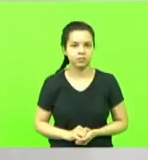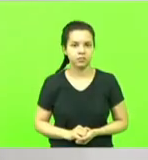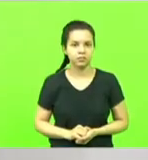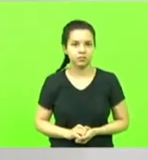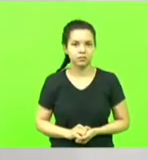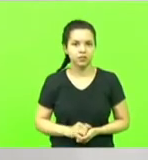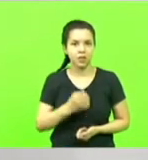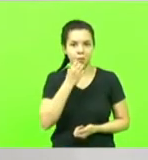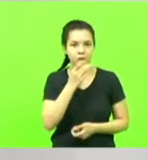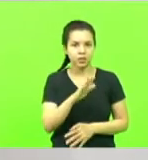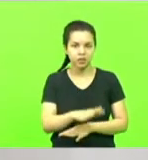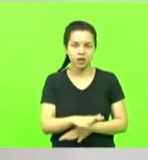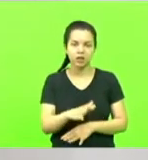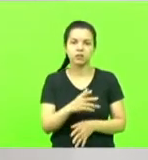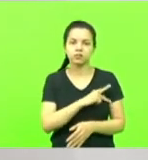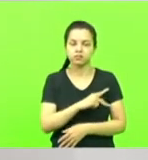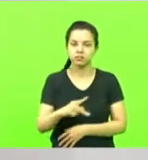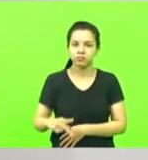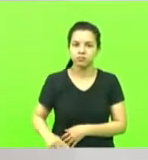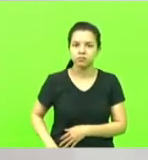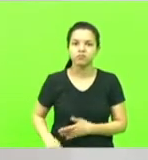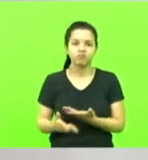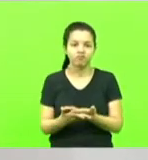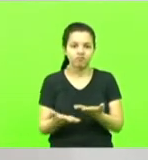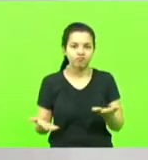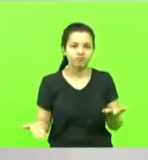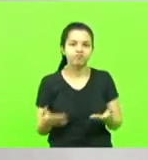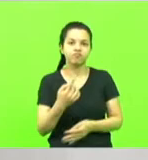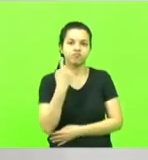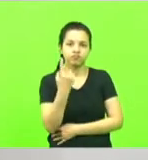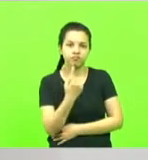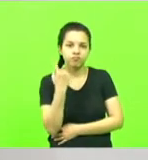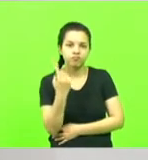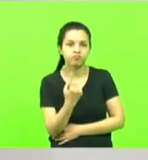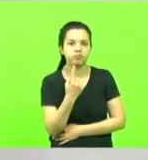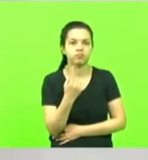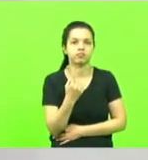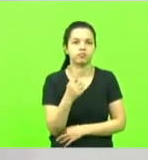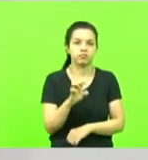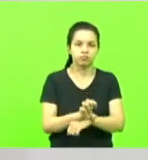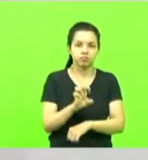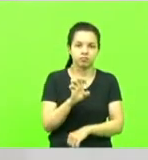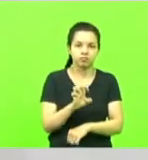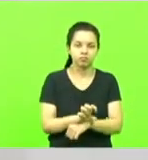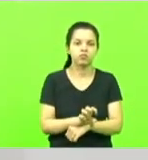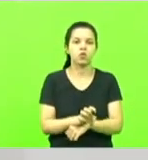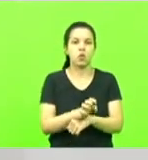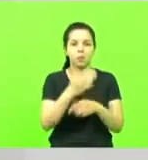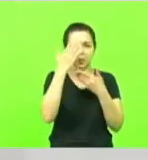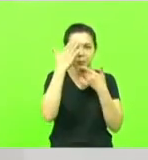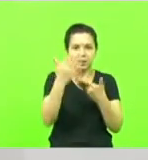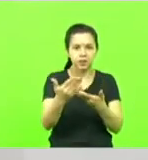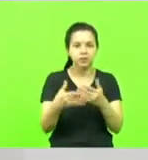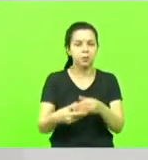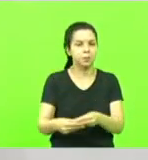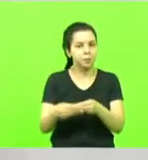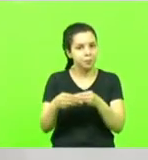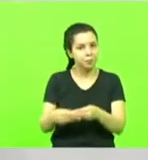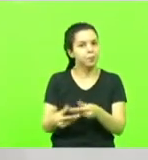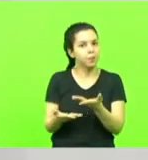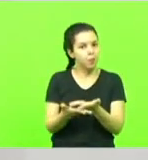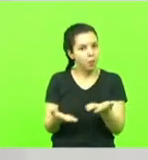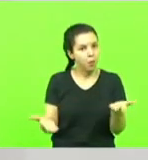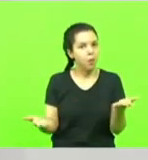Nossa boa tarde, senhor presidente, senhores e senhoras deputados, deputadas estaduais. Cumprimentar a todo o público que hoje nos prestigia.